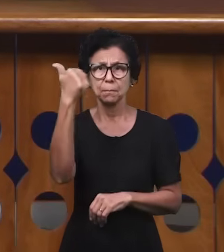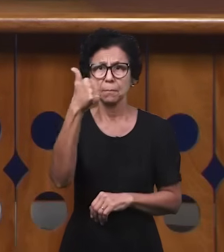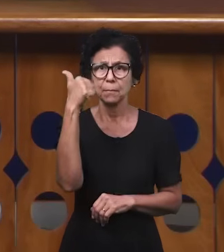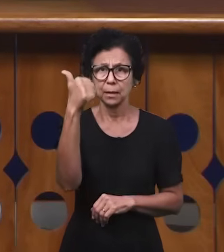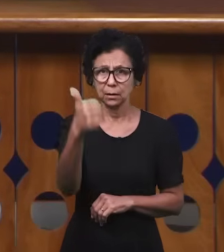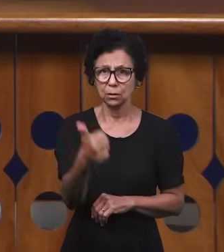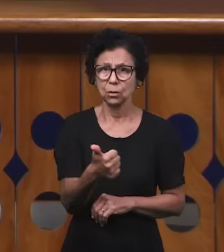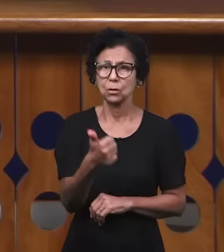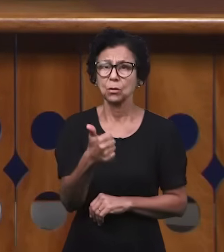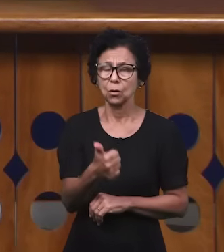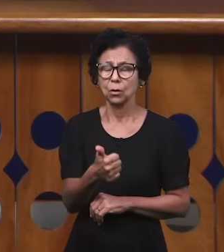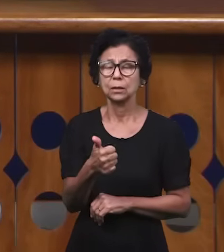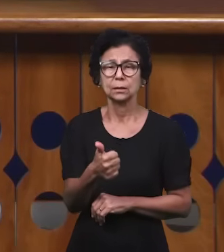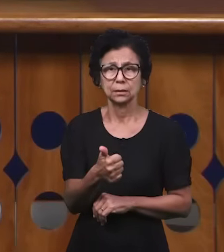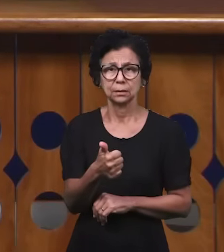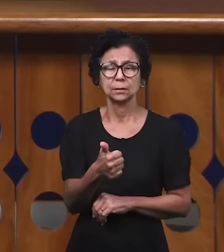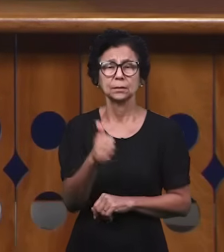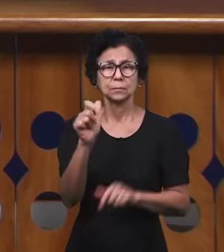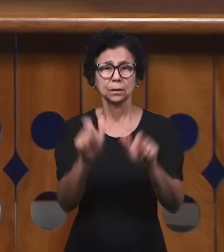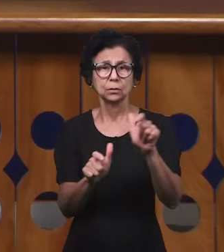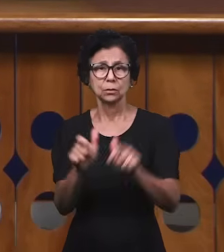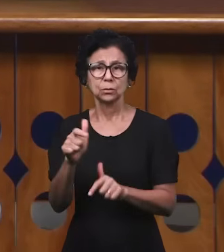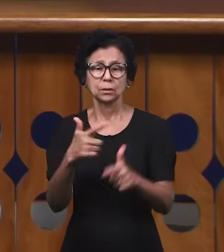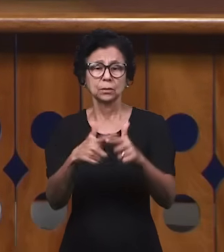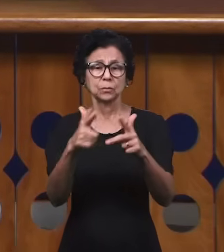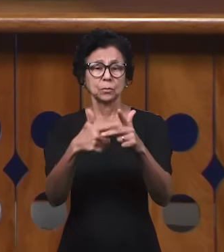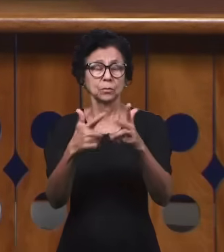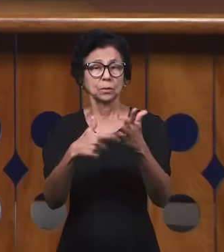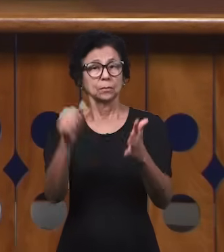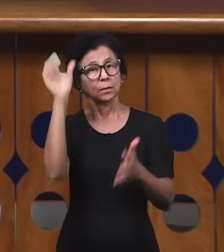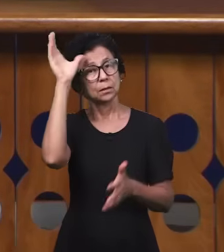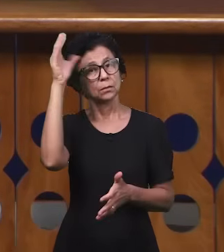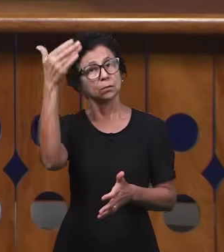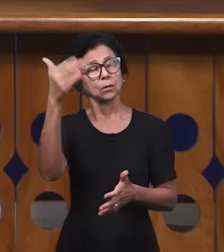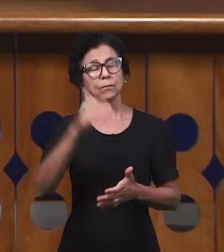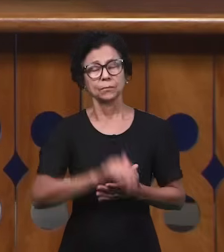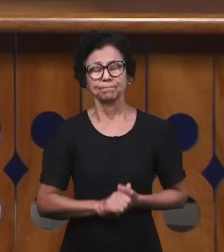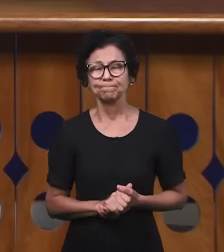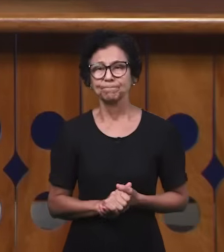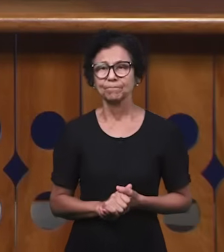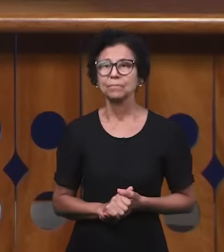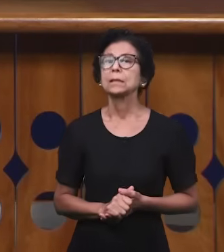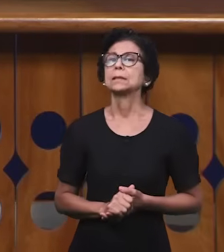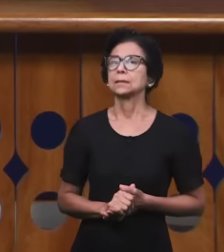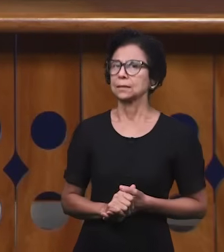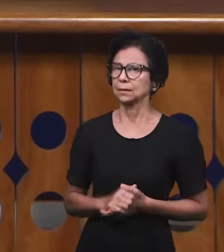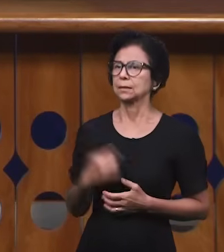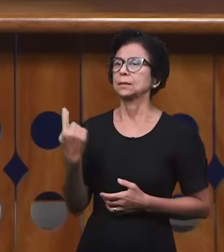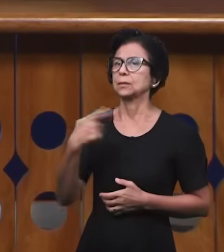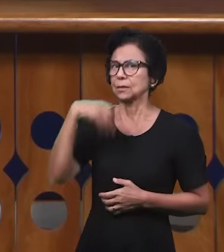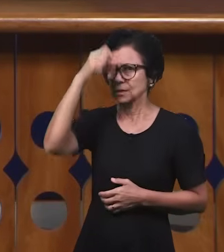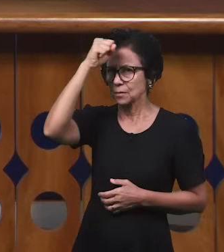melhores resolvedores de problemas. E isso nós aprendemos como? Você que é instrumentista,